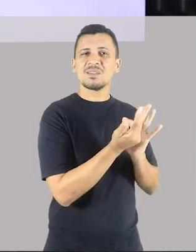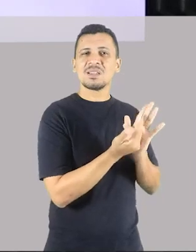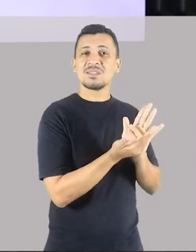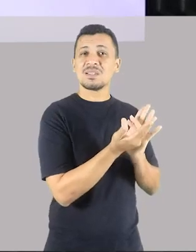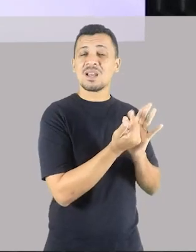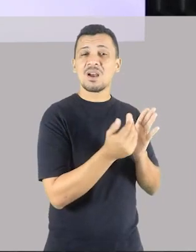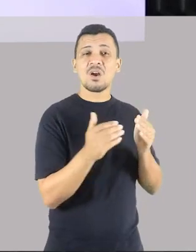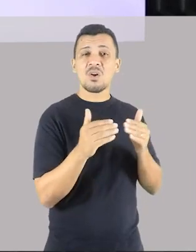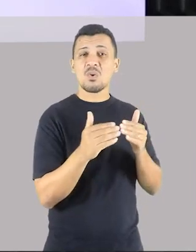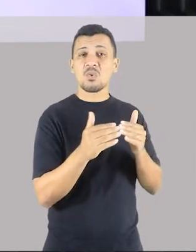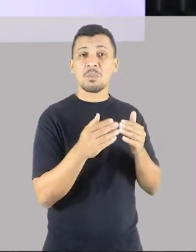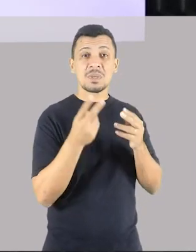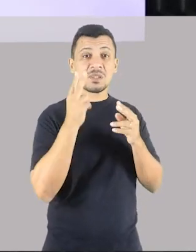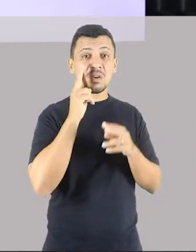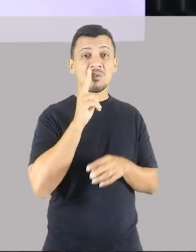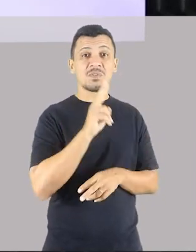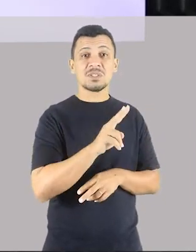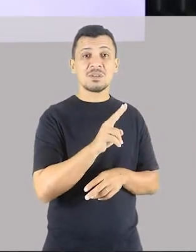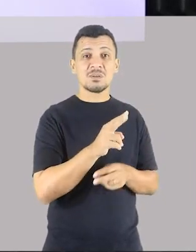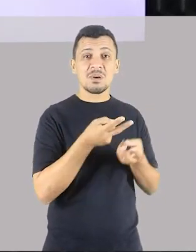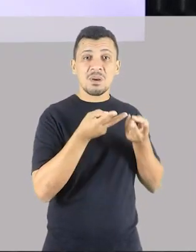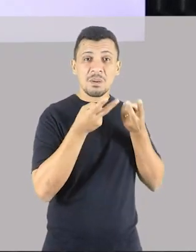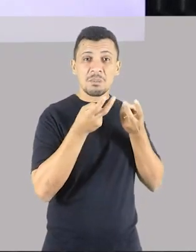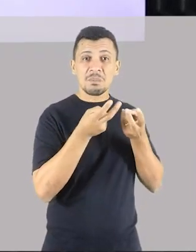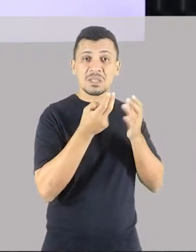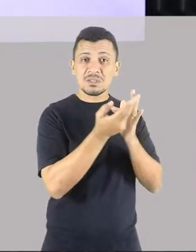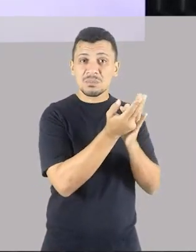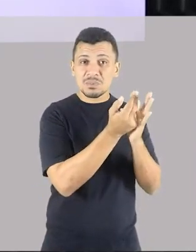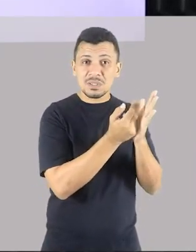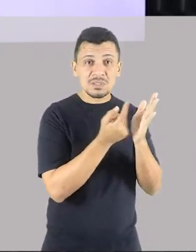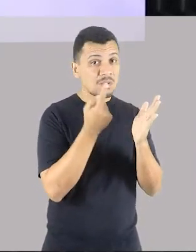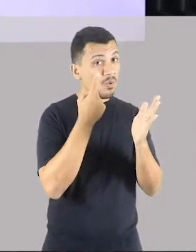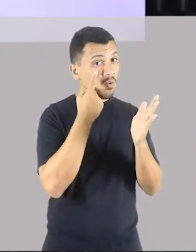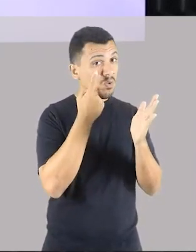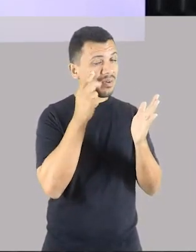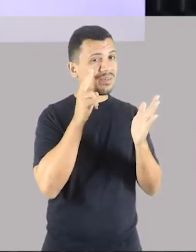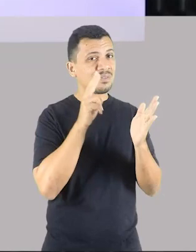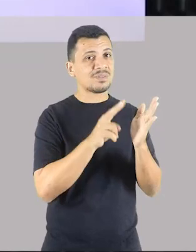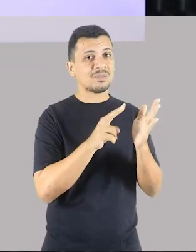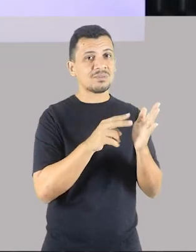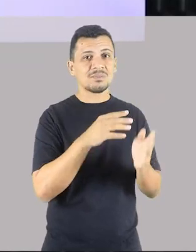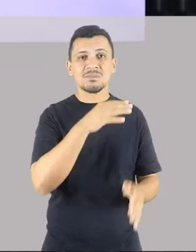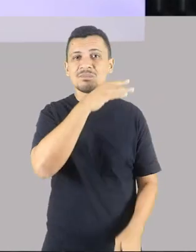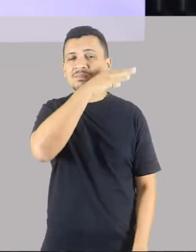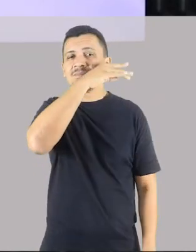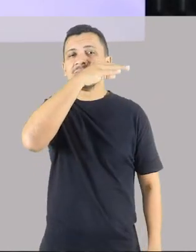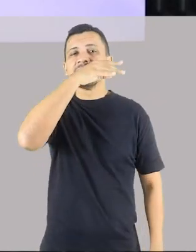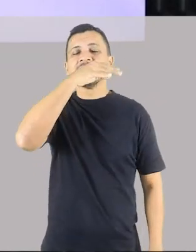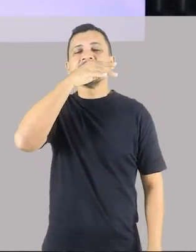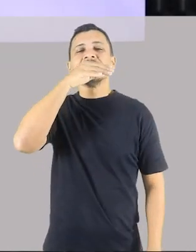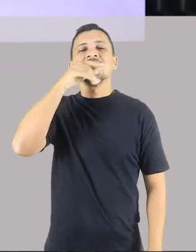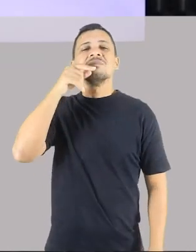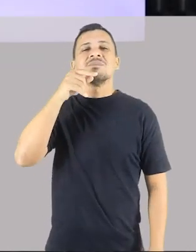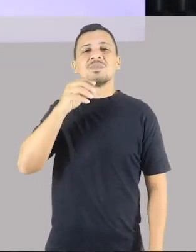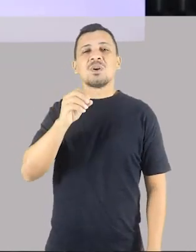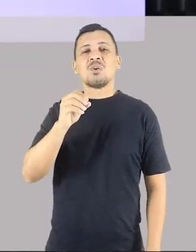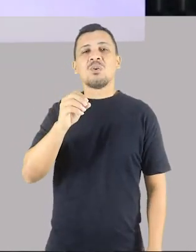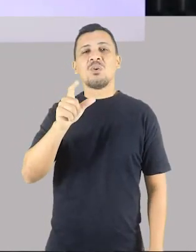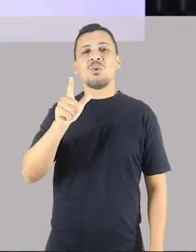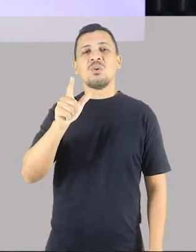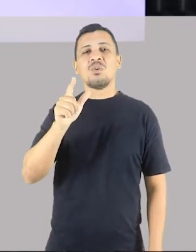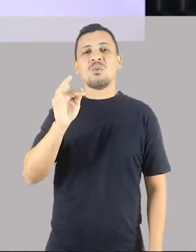a visão, né? Você percebe um desenho a partir de uma visão. O cheiro, através do olfato, né? Aqui eu